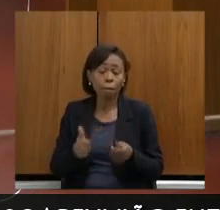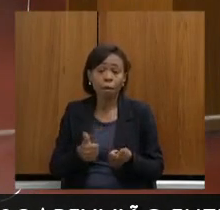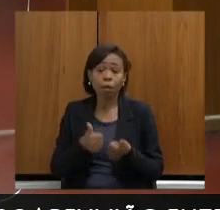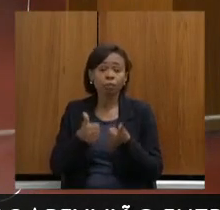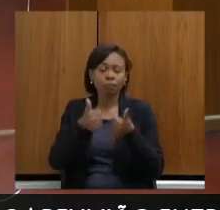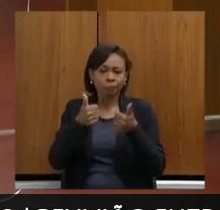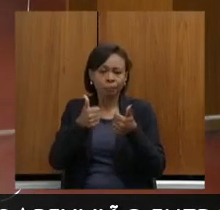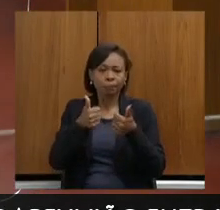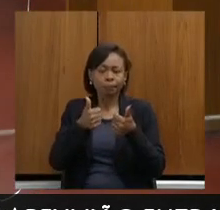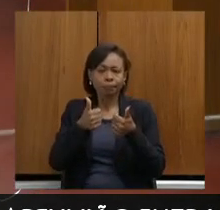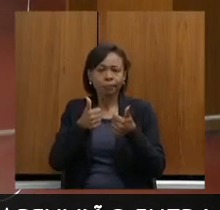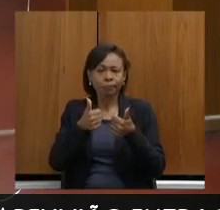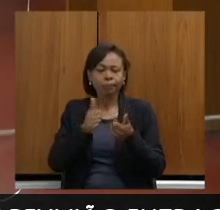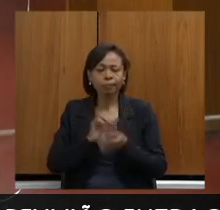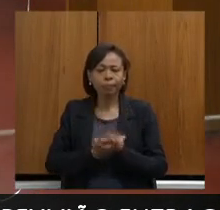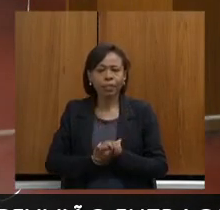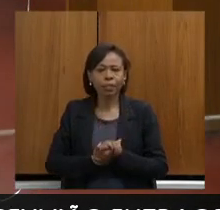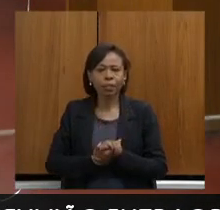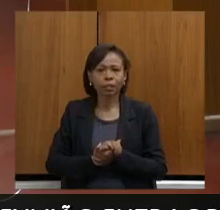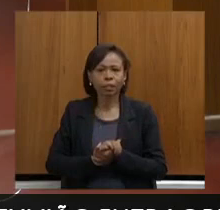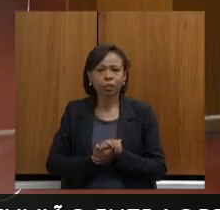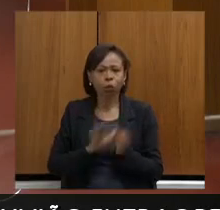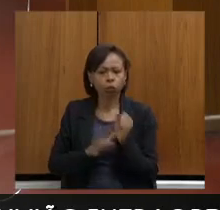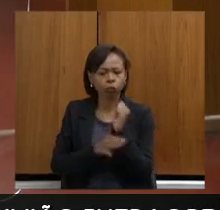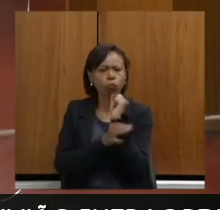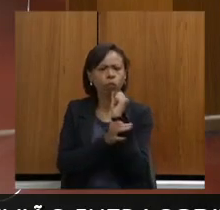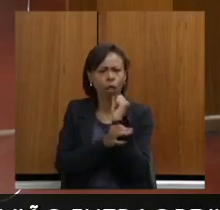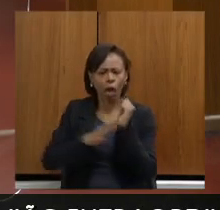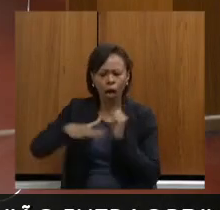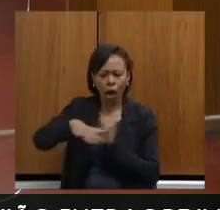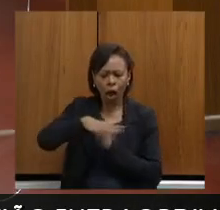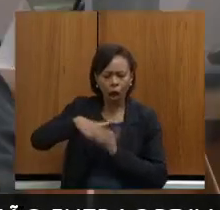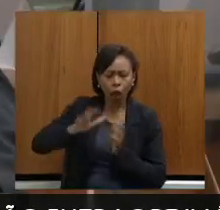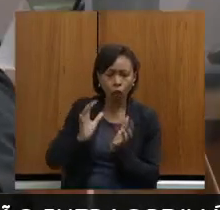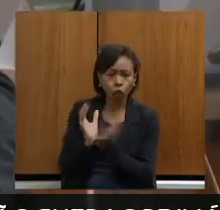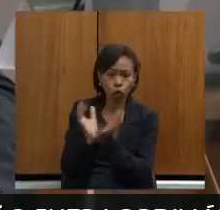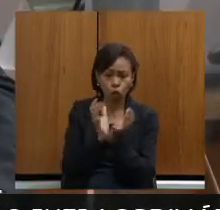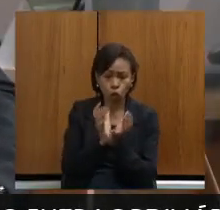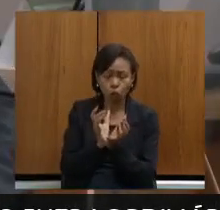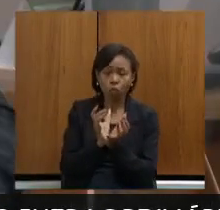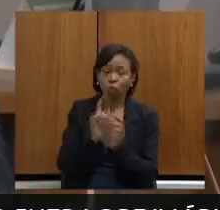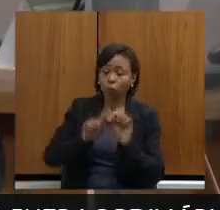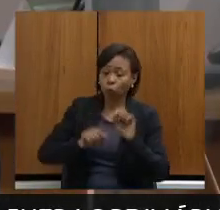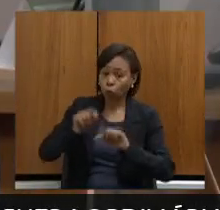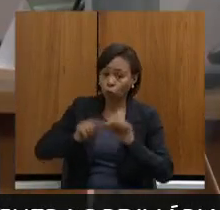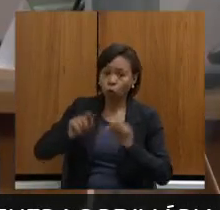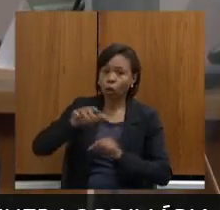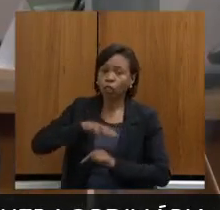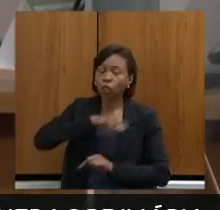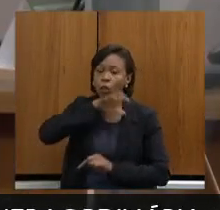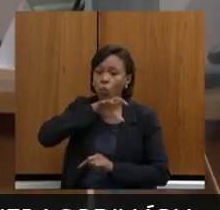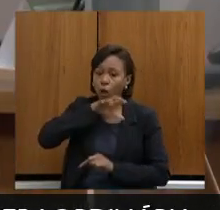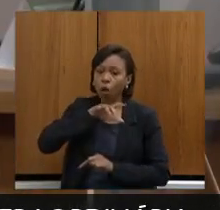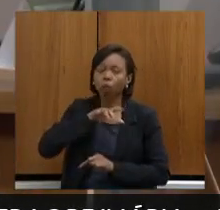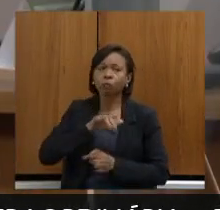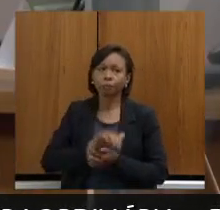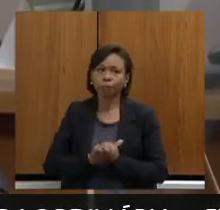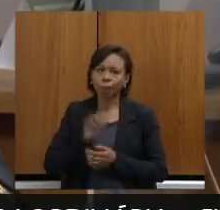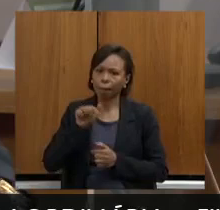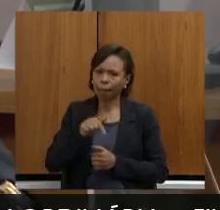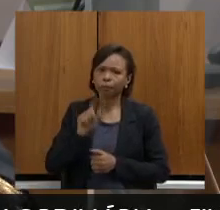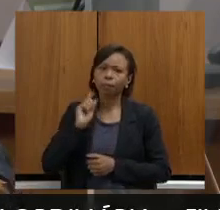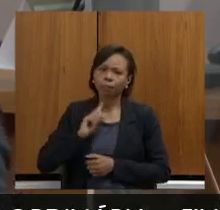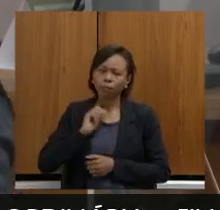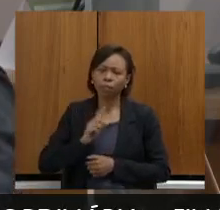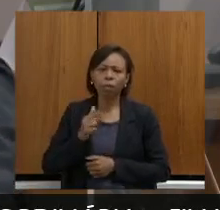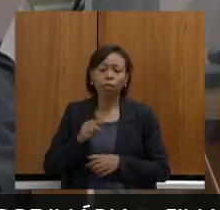segurança e microbiológica desse produto de origem animal para os 22 milhões de mineiros e mineiras eu tive semana